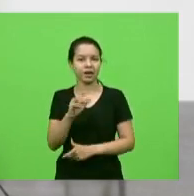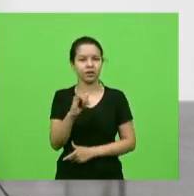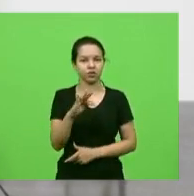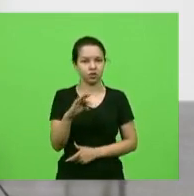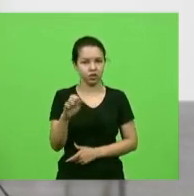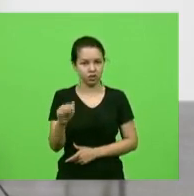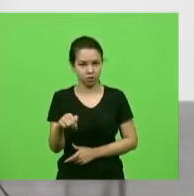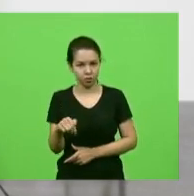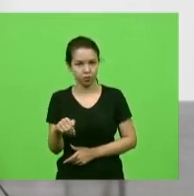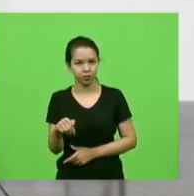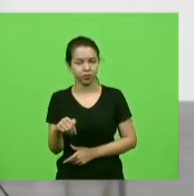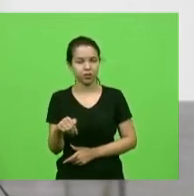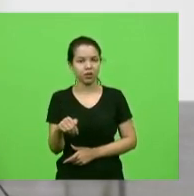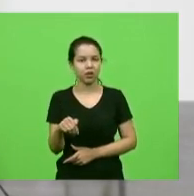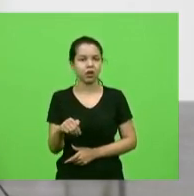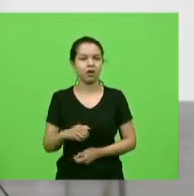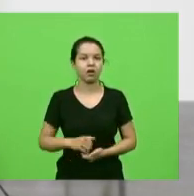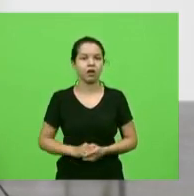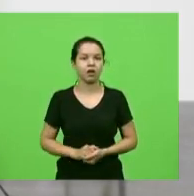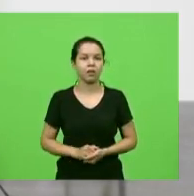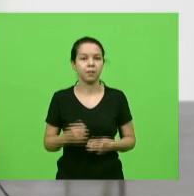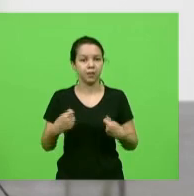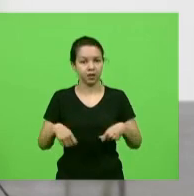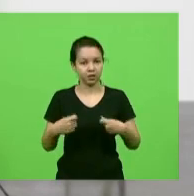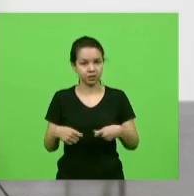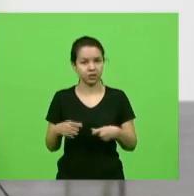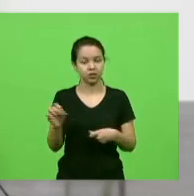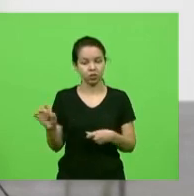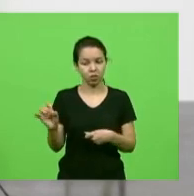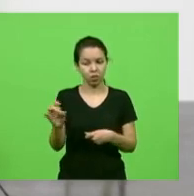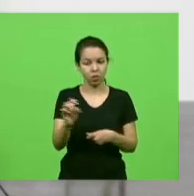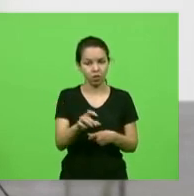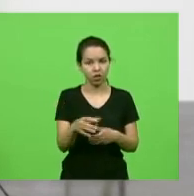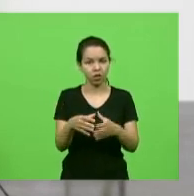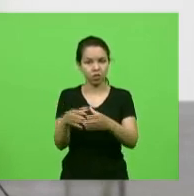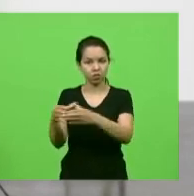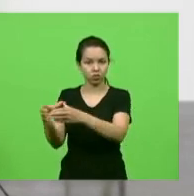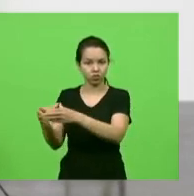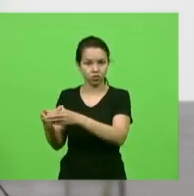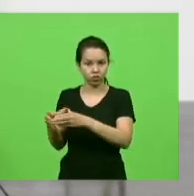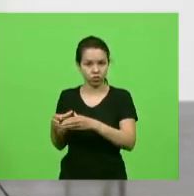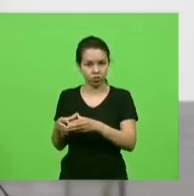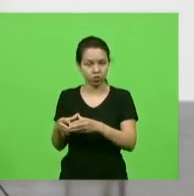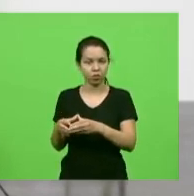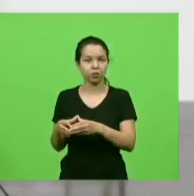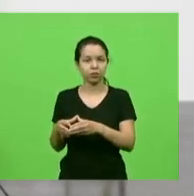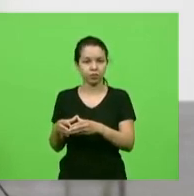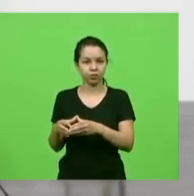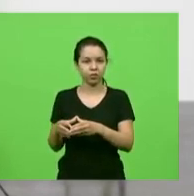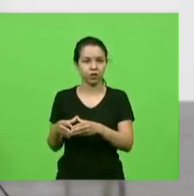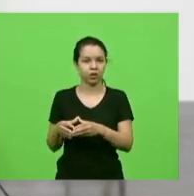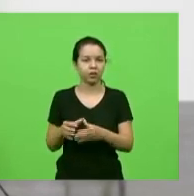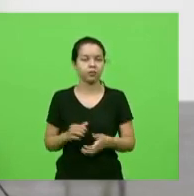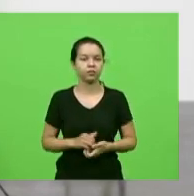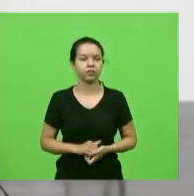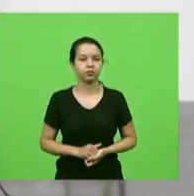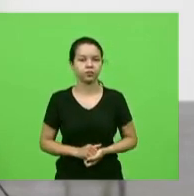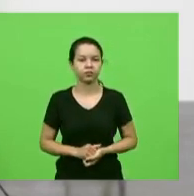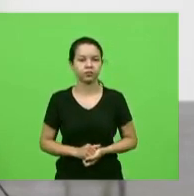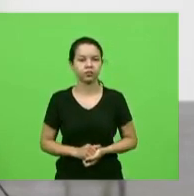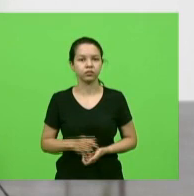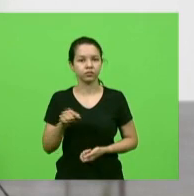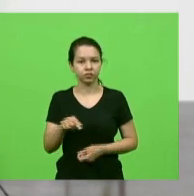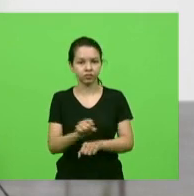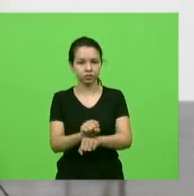às partes. Não por outra razão, ao tratar do incidente de suspeição, o Código de Processo